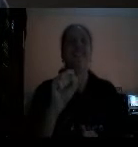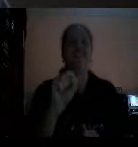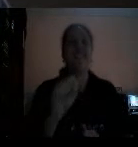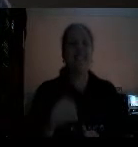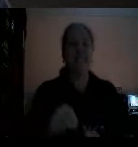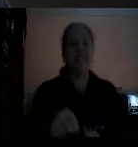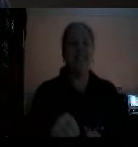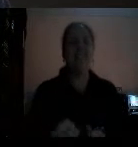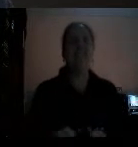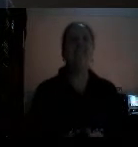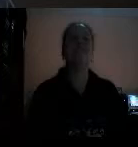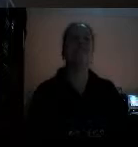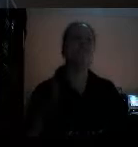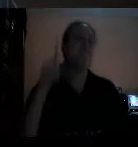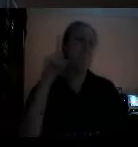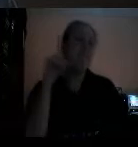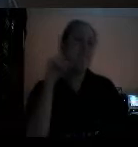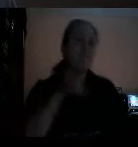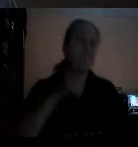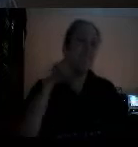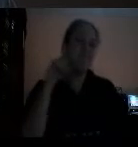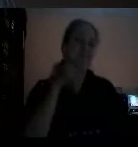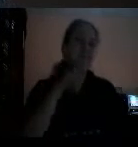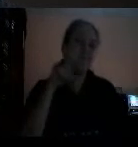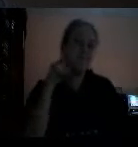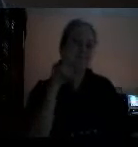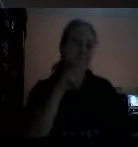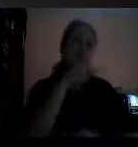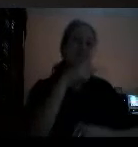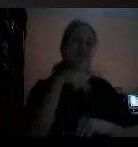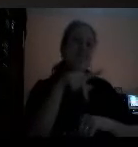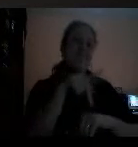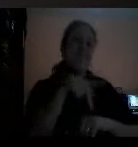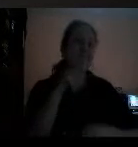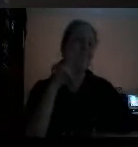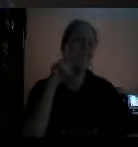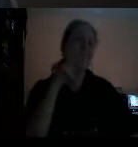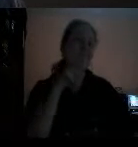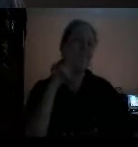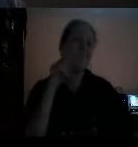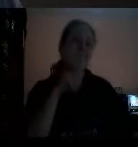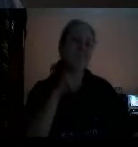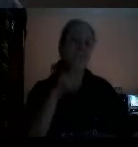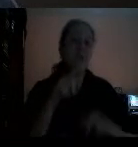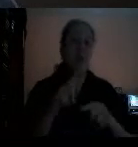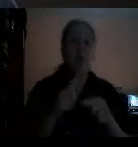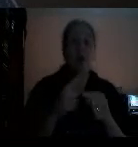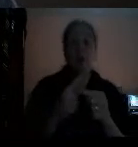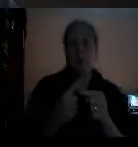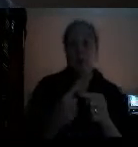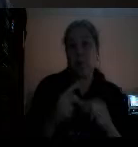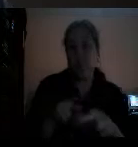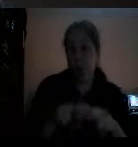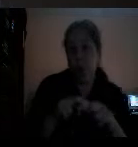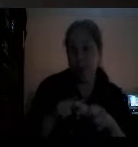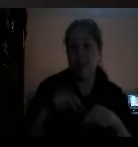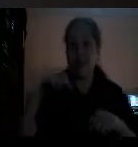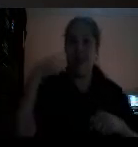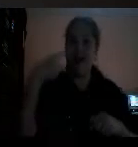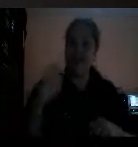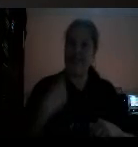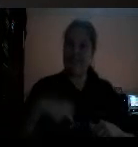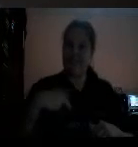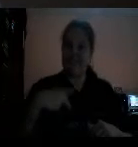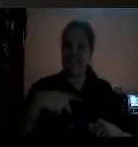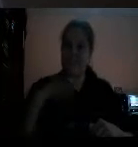É verdade, por isso quando eu falo do Brasil eu falo .com.br. Se eu falo da Inglaterra, eu falo .com.uk,